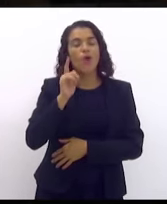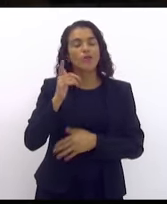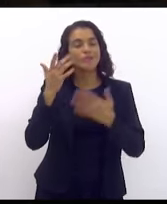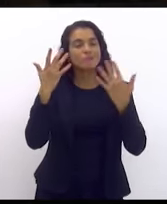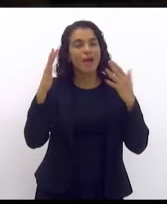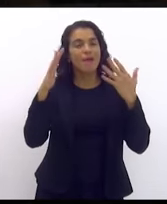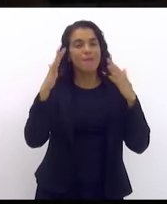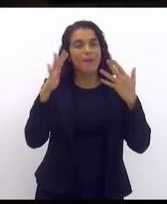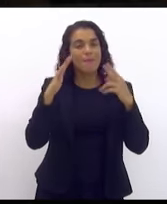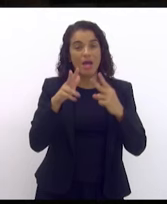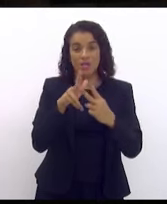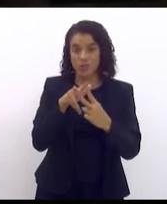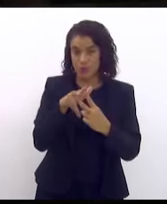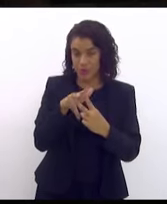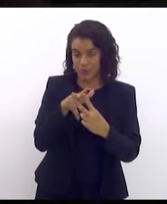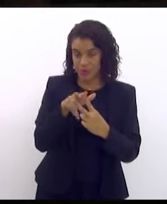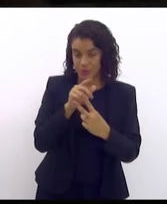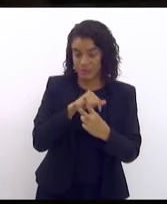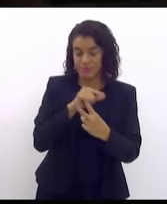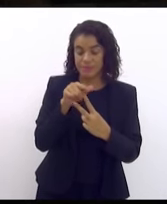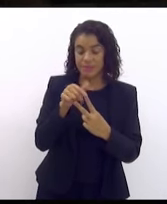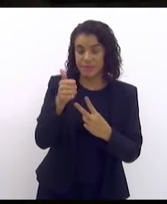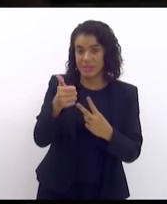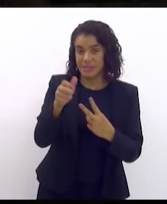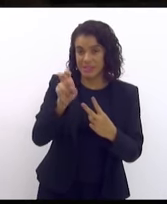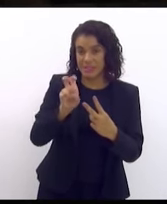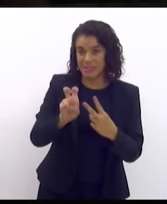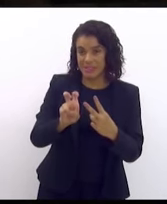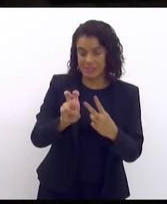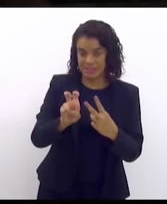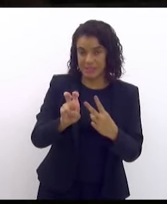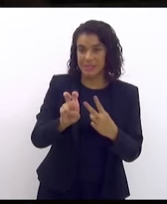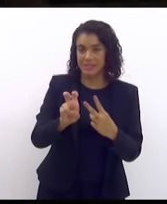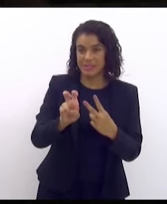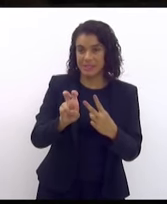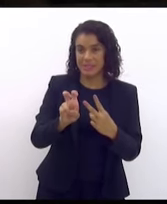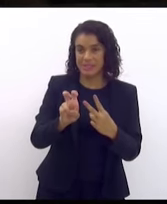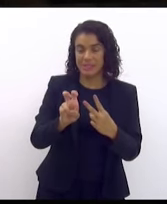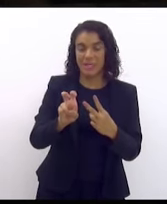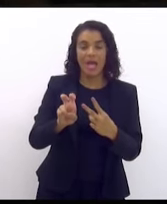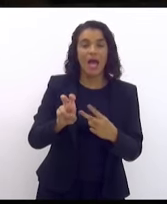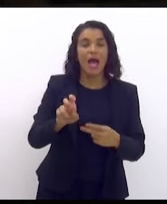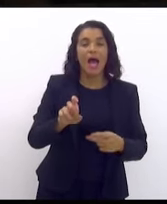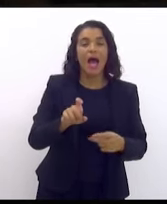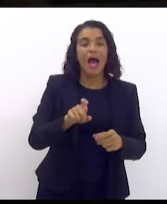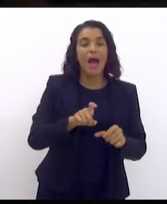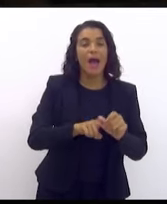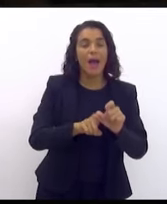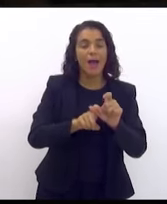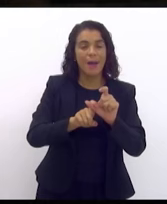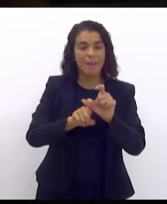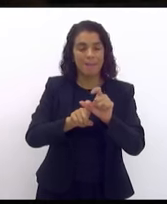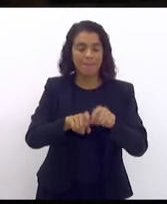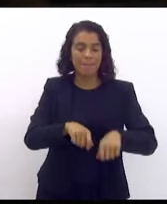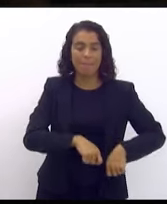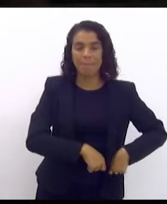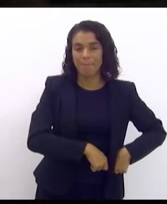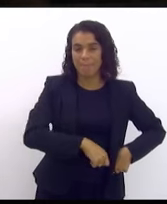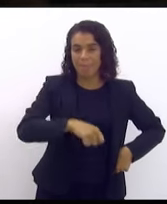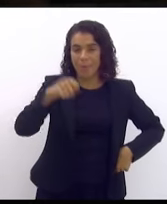grandes datas 15 de Novembro a proclamação da